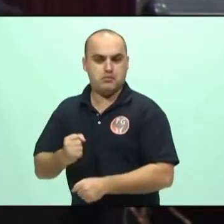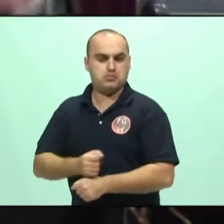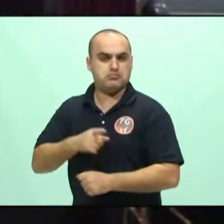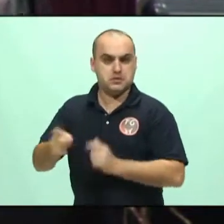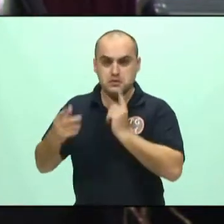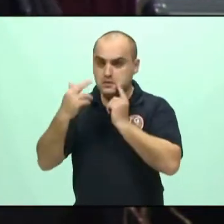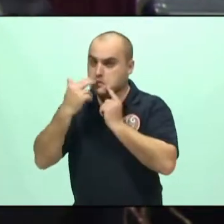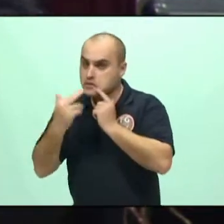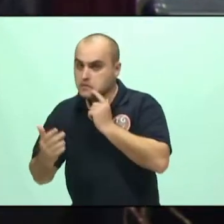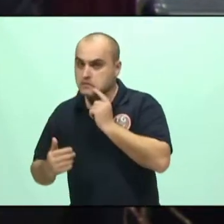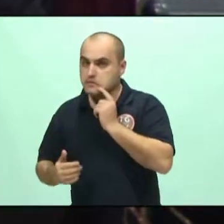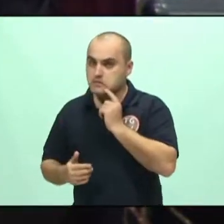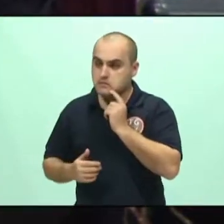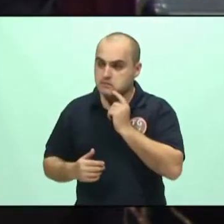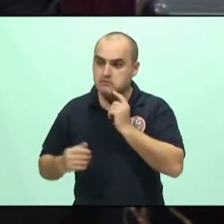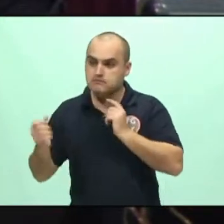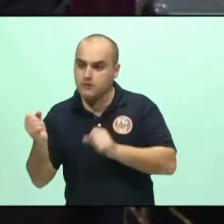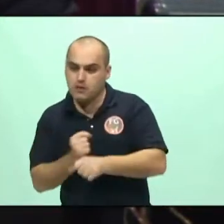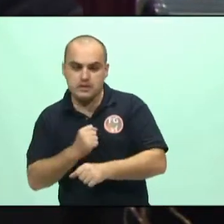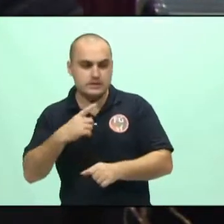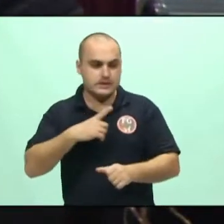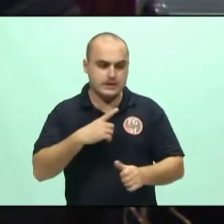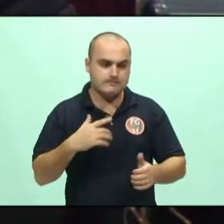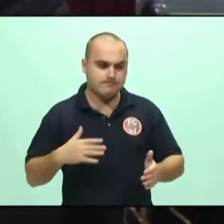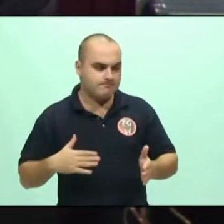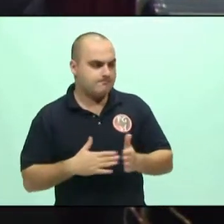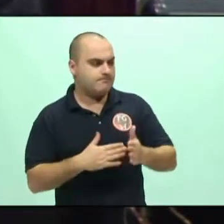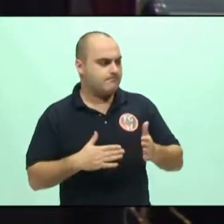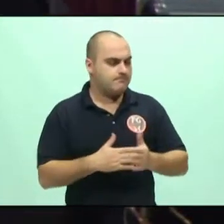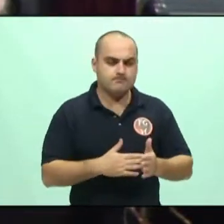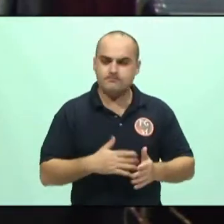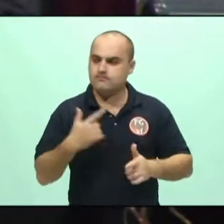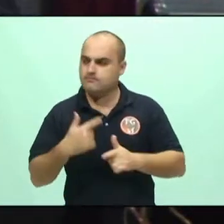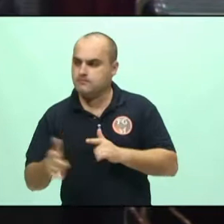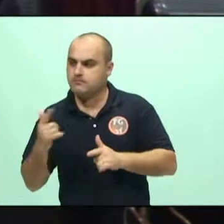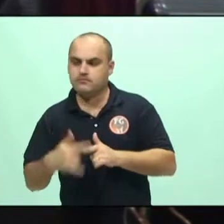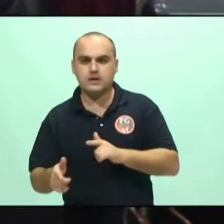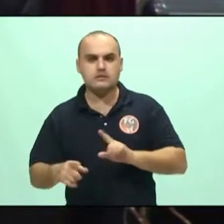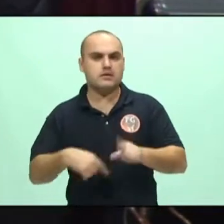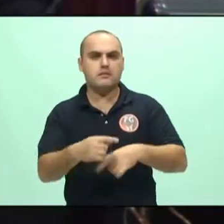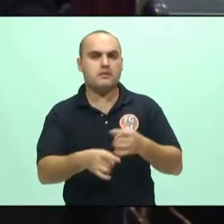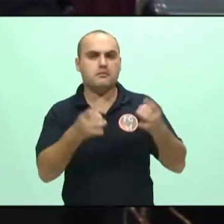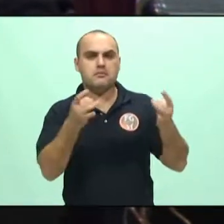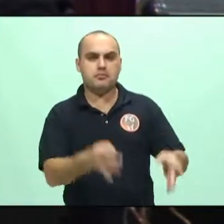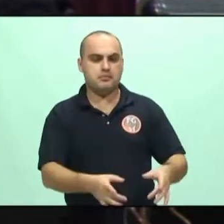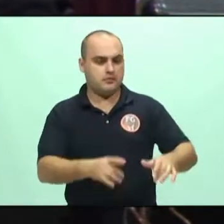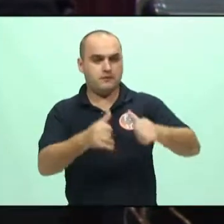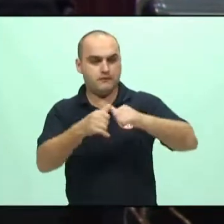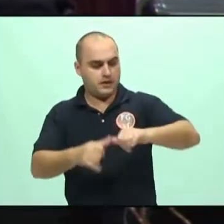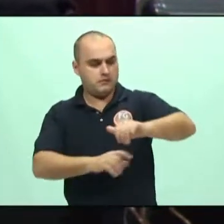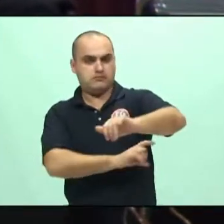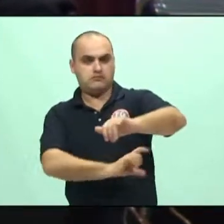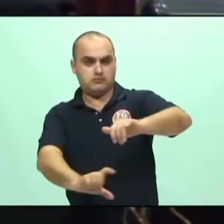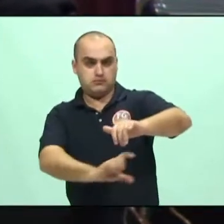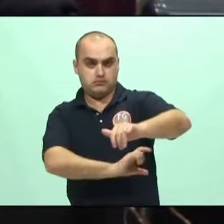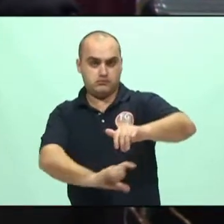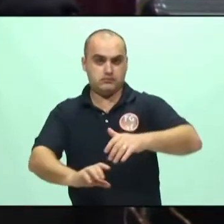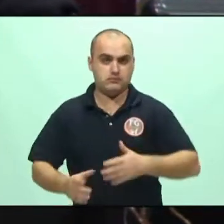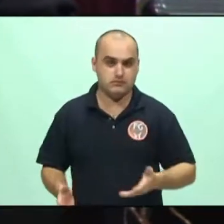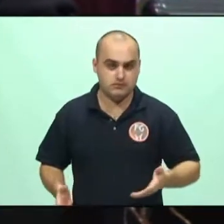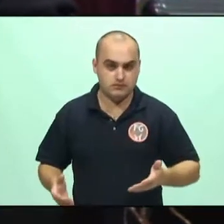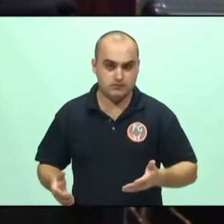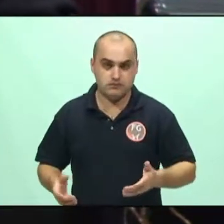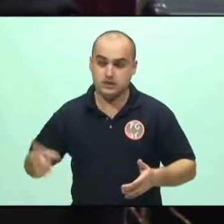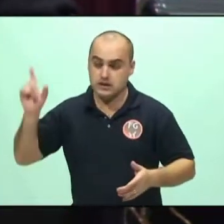obras que causam transtorno obras que depois desaparecem porque ficam no subsolo né e